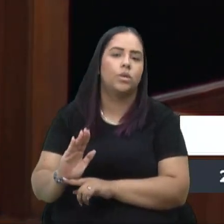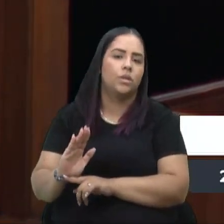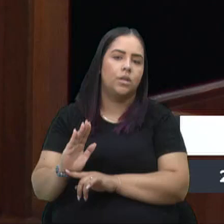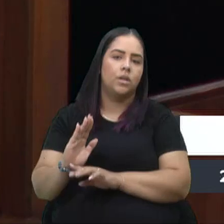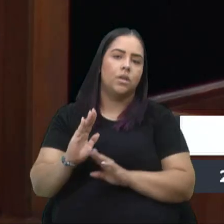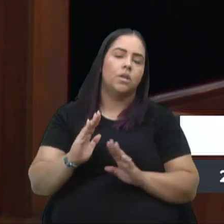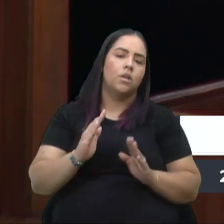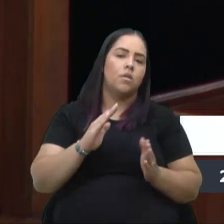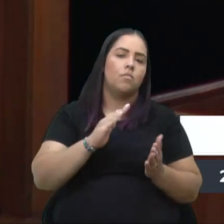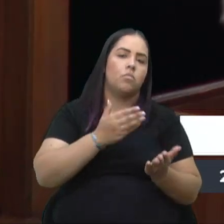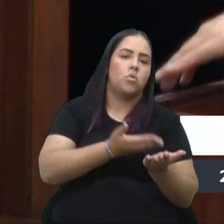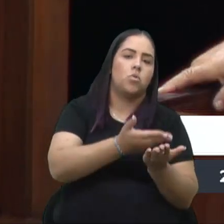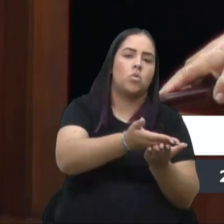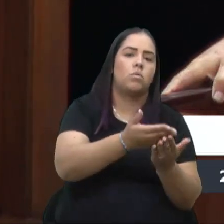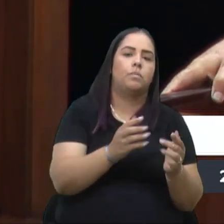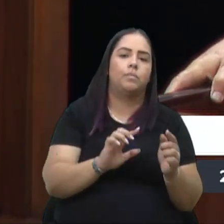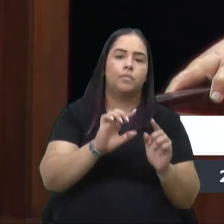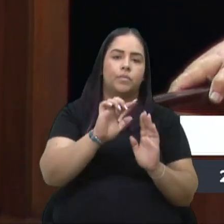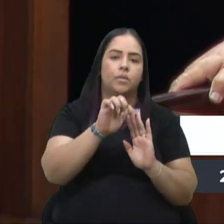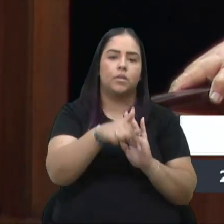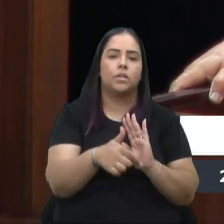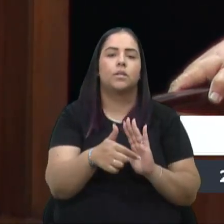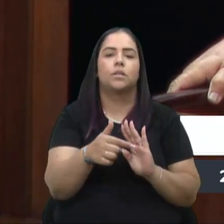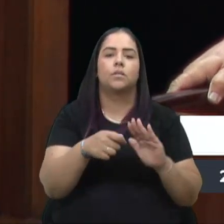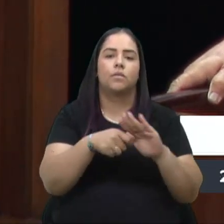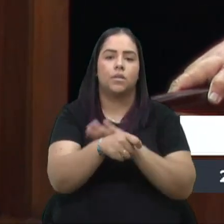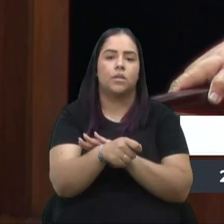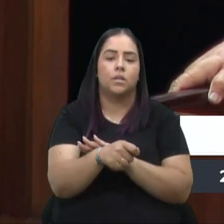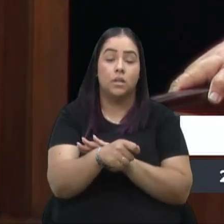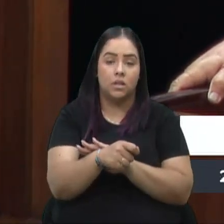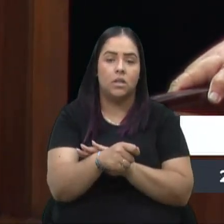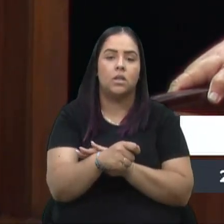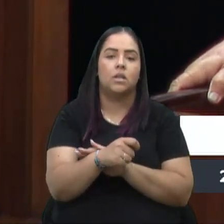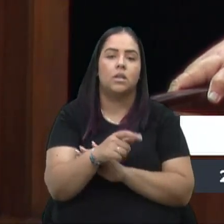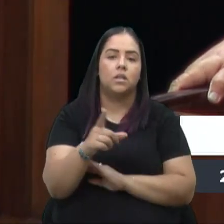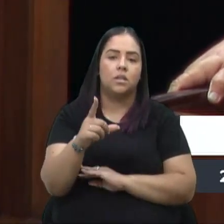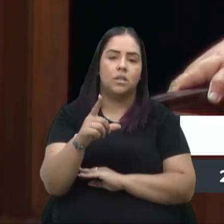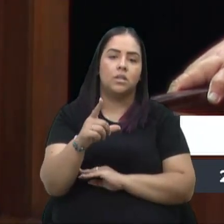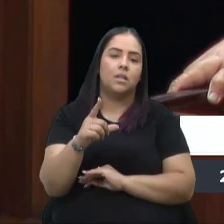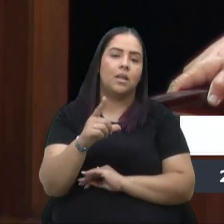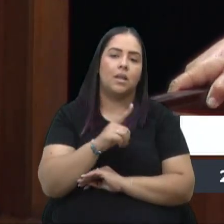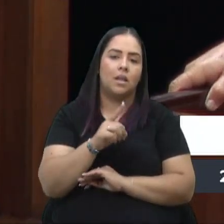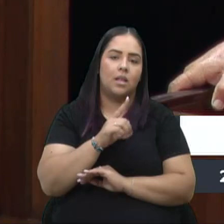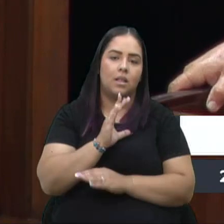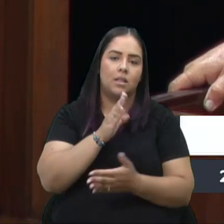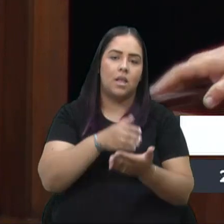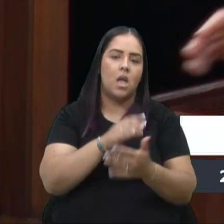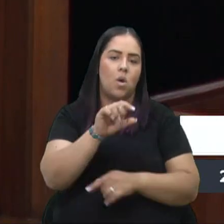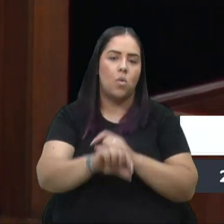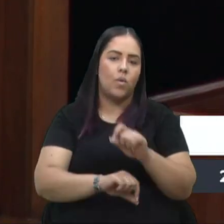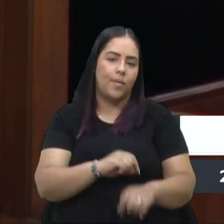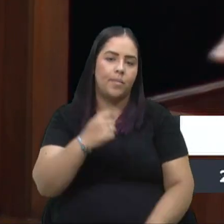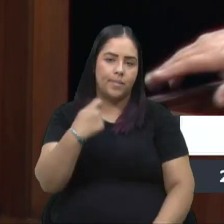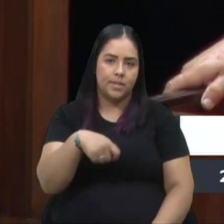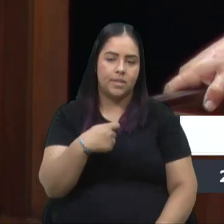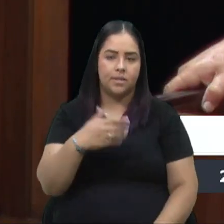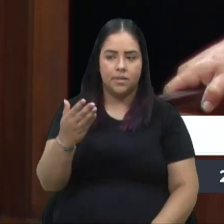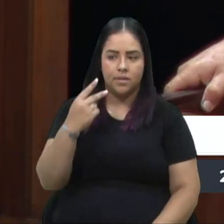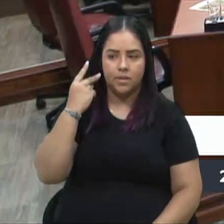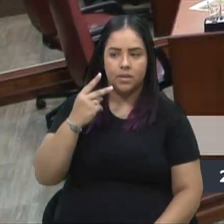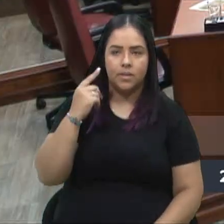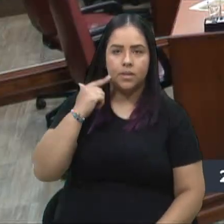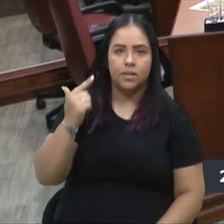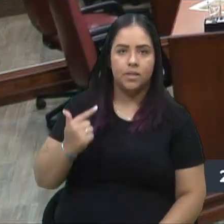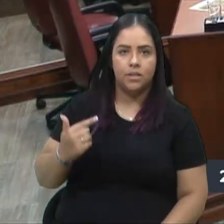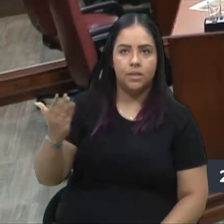protocola porque ali na frente os investimentos possam ir até o atender aquilo que é a necessidade vereadora